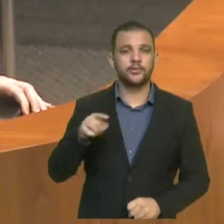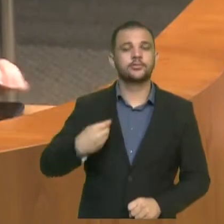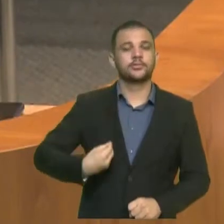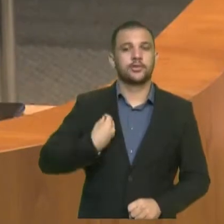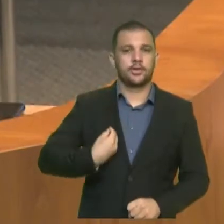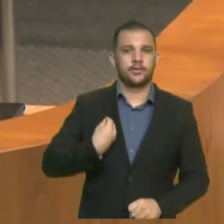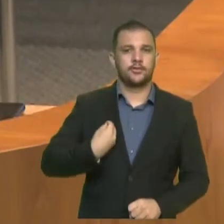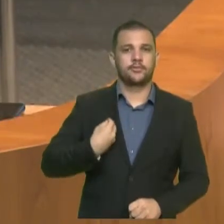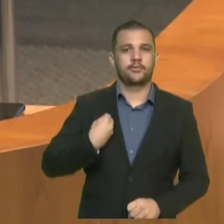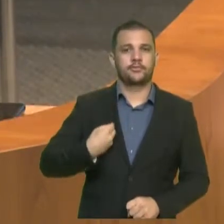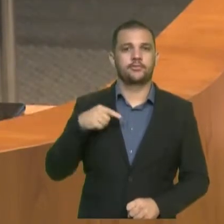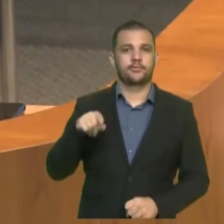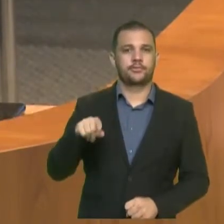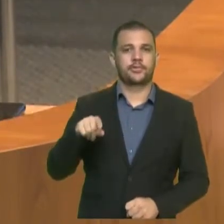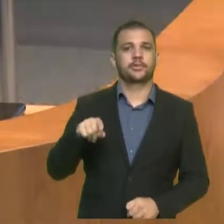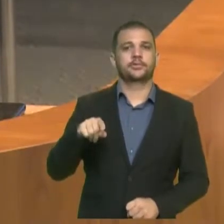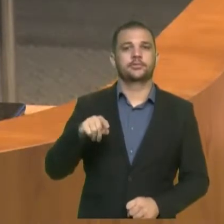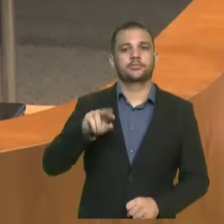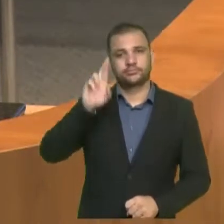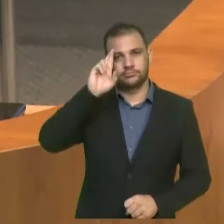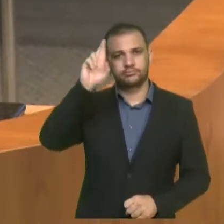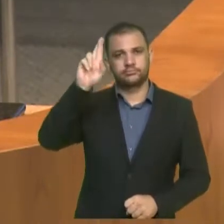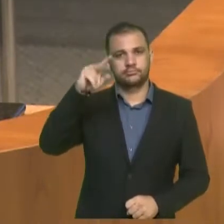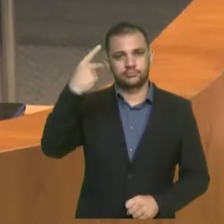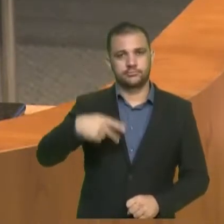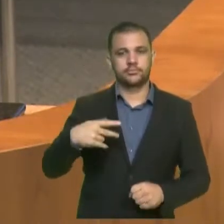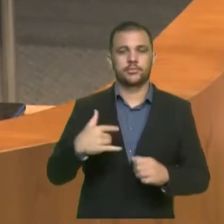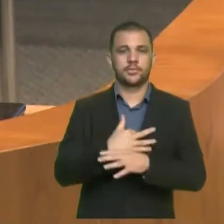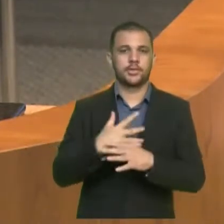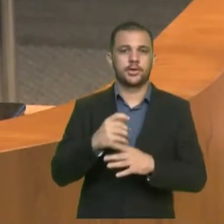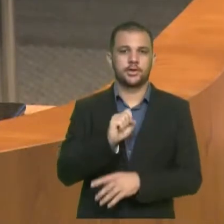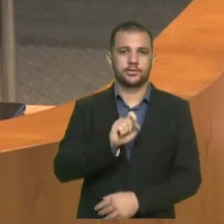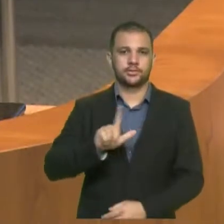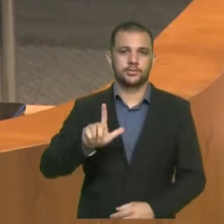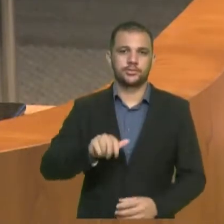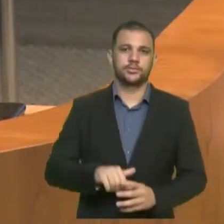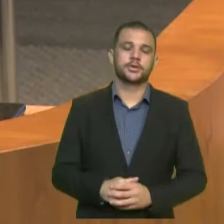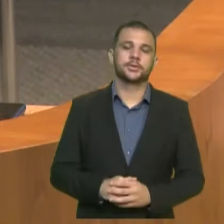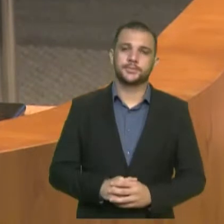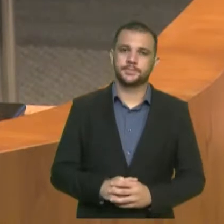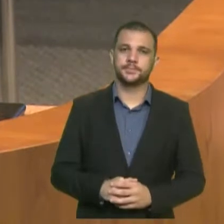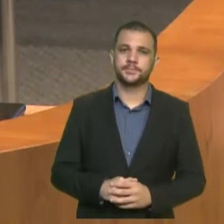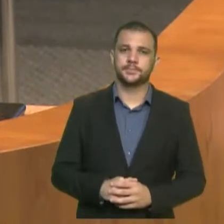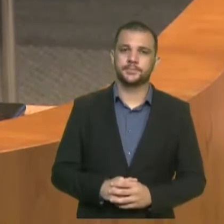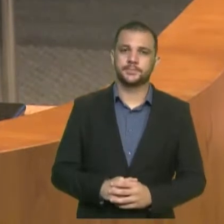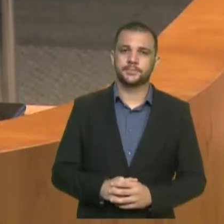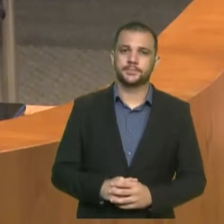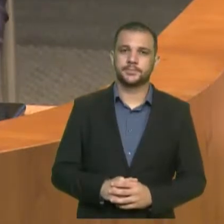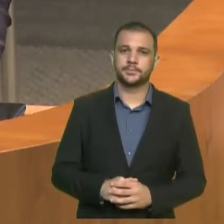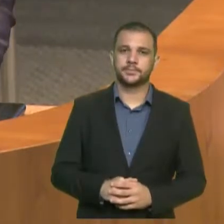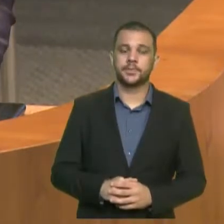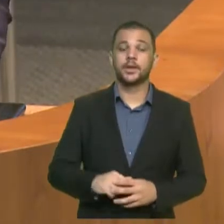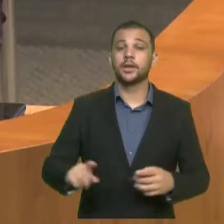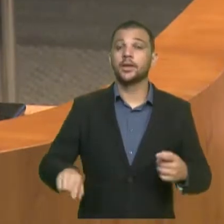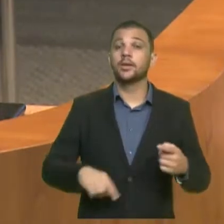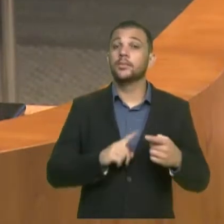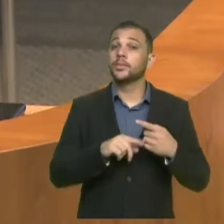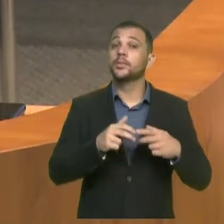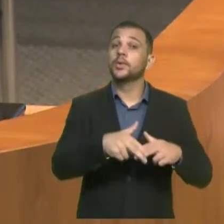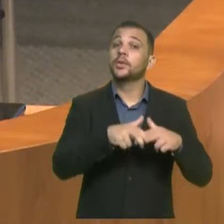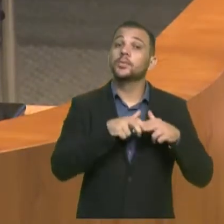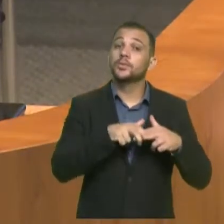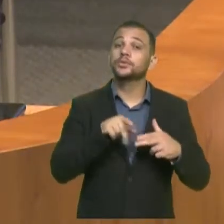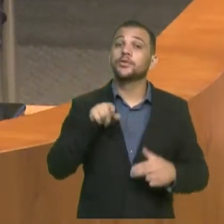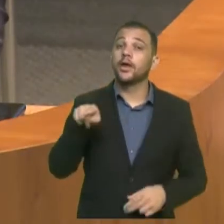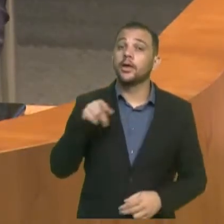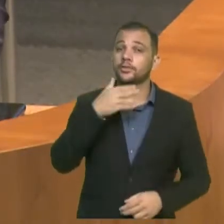cidade. Primeiro, em razão da forma equilibrada como ele conduziu a cidade, como conduz a